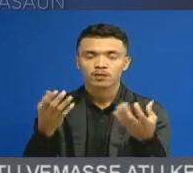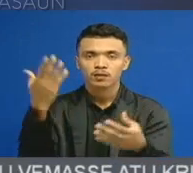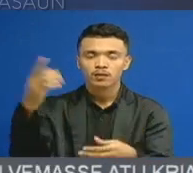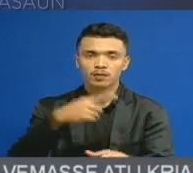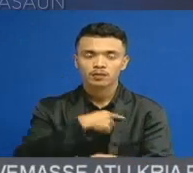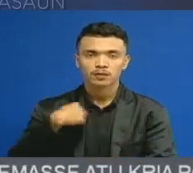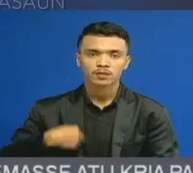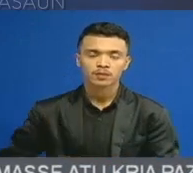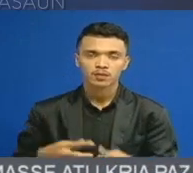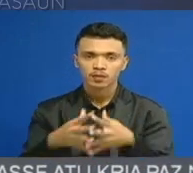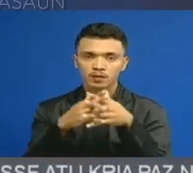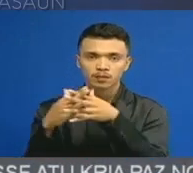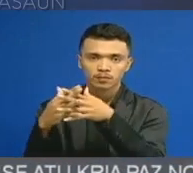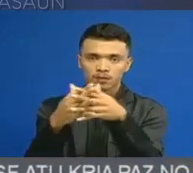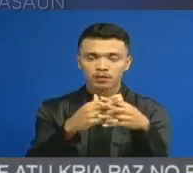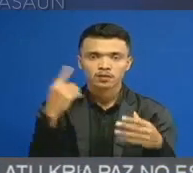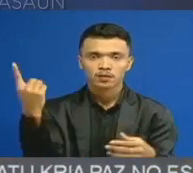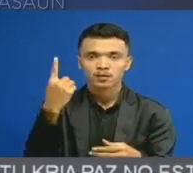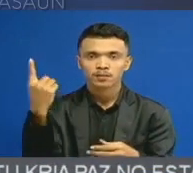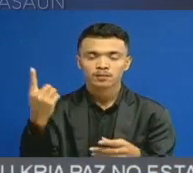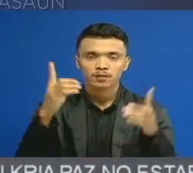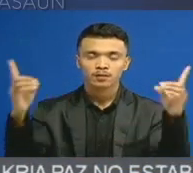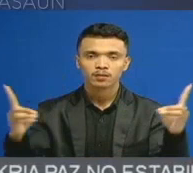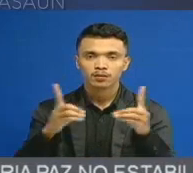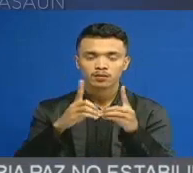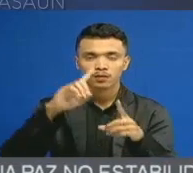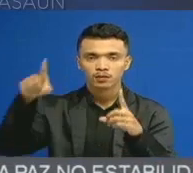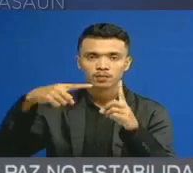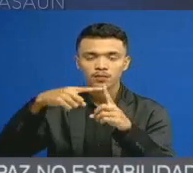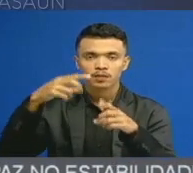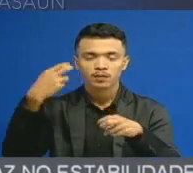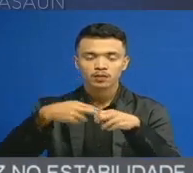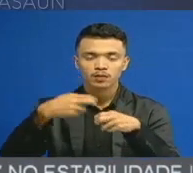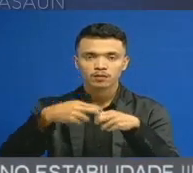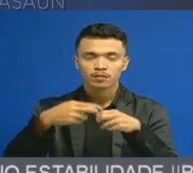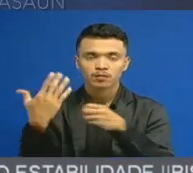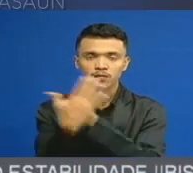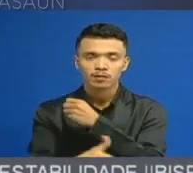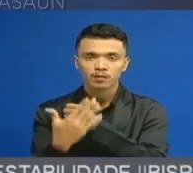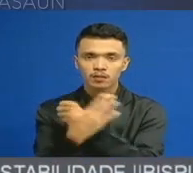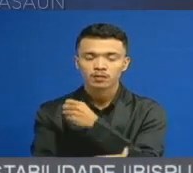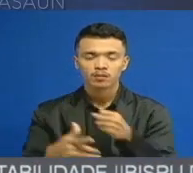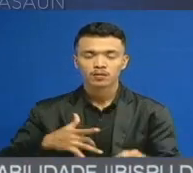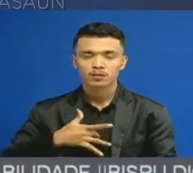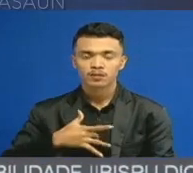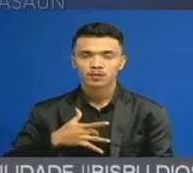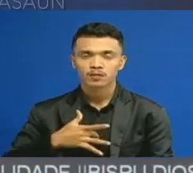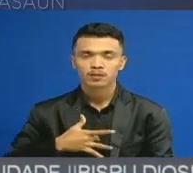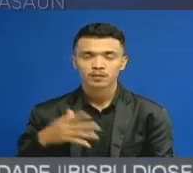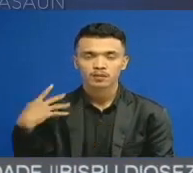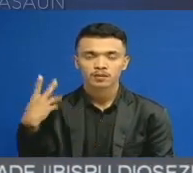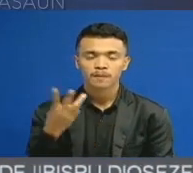e sempre acontece situação quando a tendência não vem para na sang né sinti que até